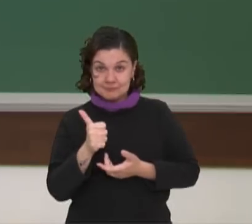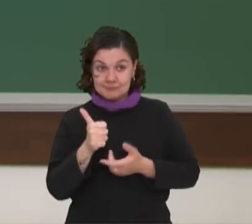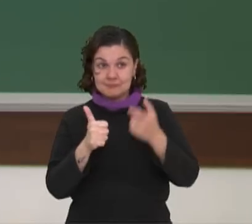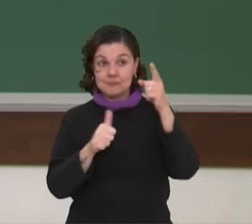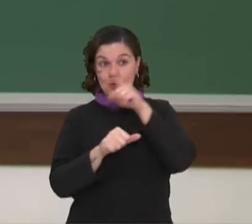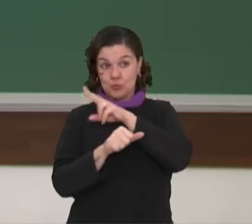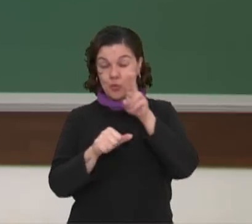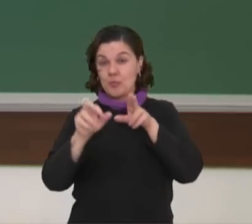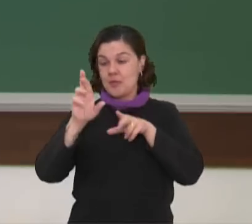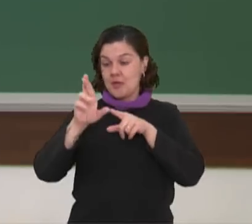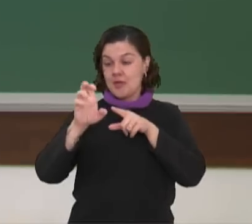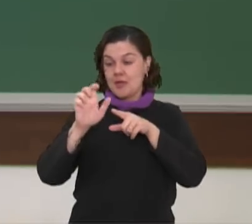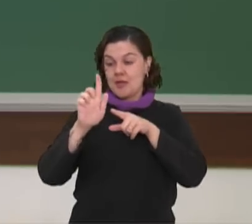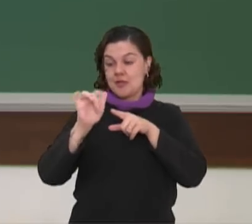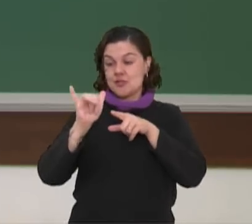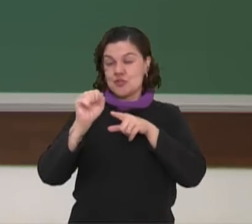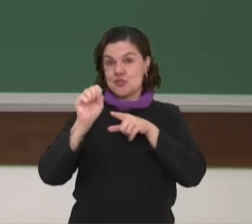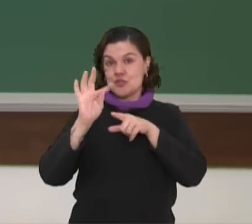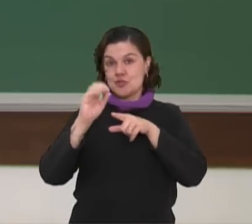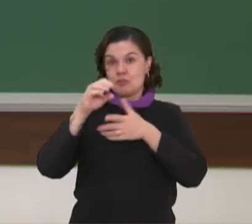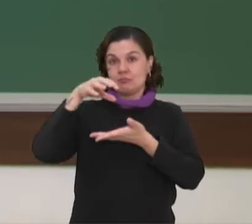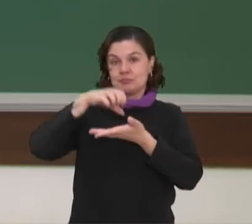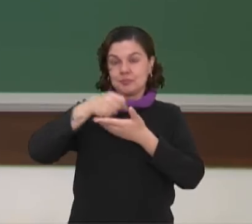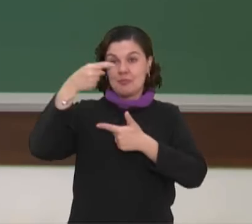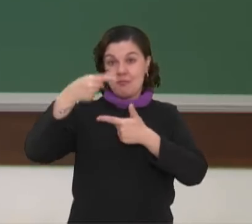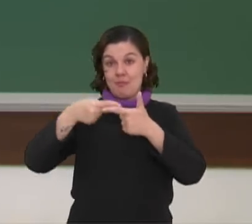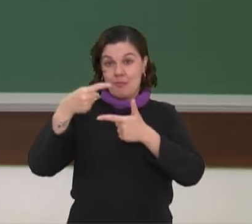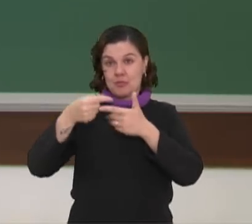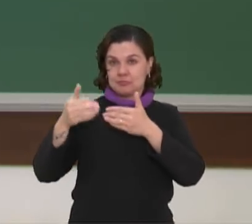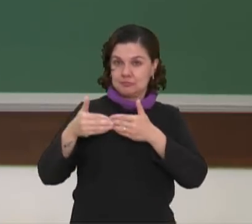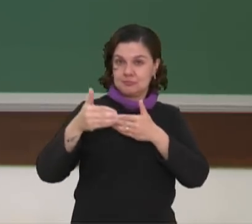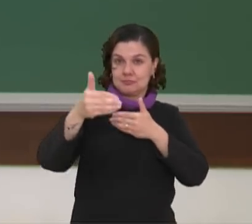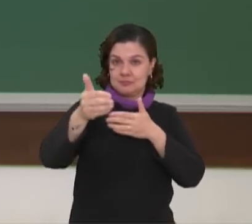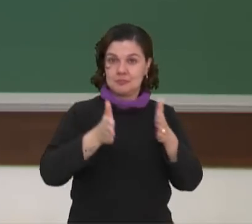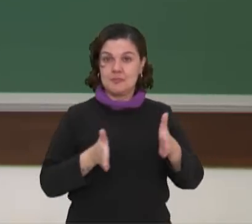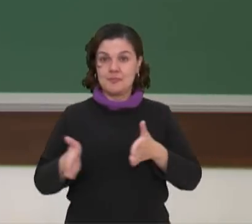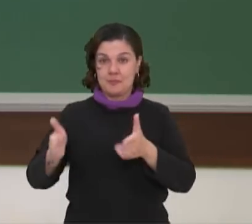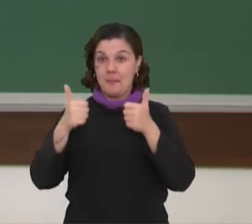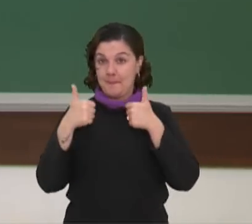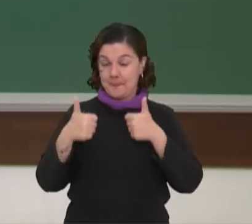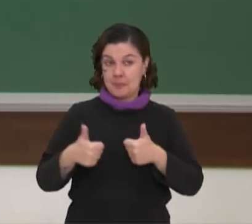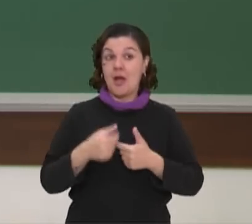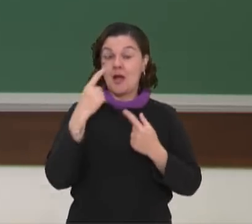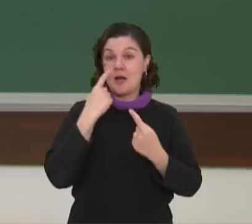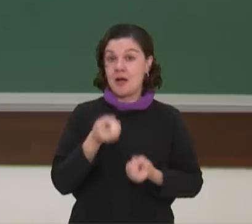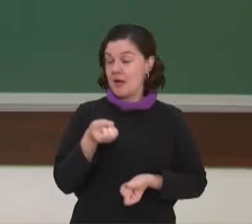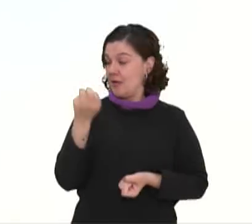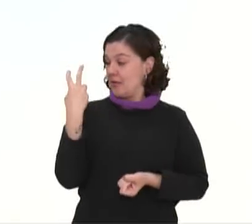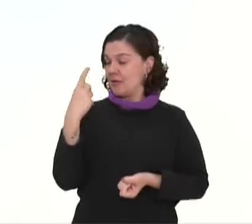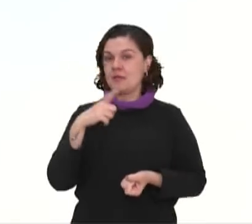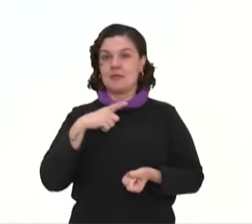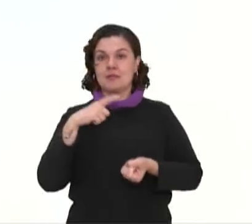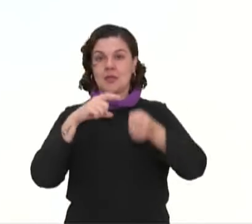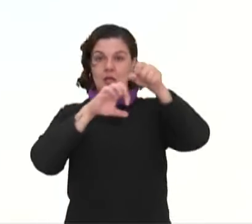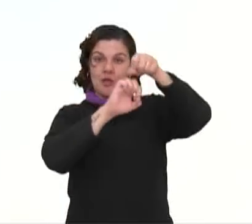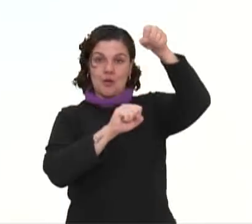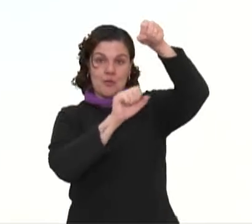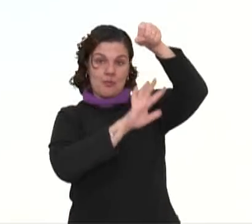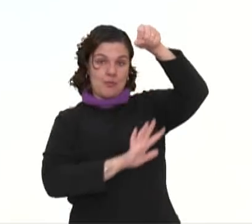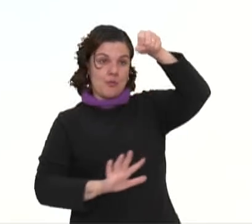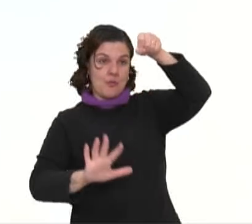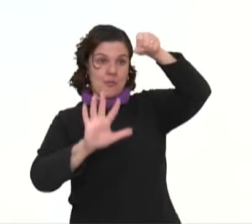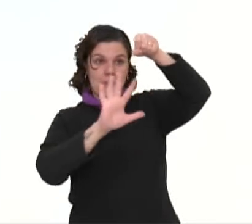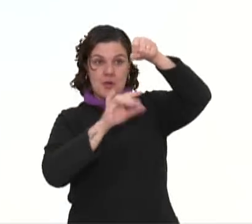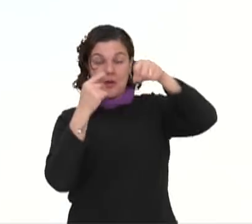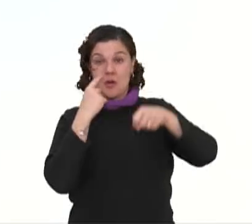Registros. Então, eram os postos de fiscalização ao longo dos caminhos. Aqui está o mapa para você olhar bem